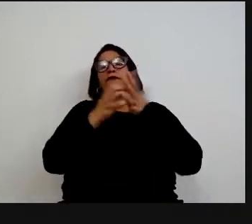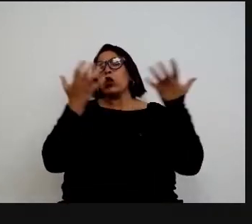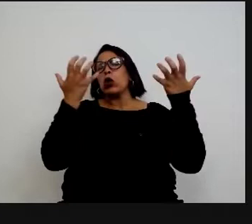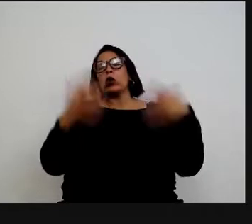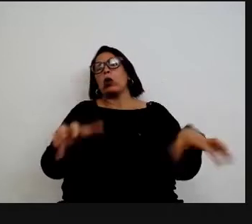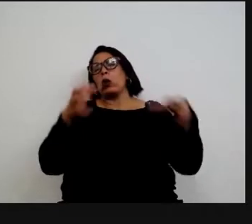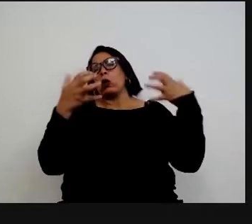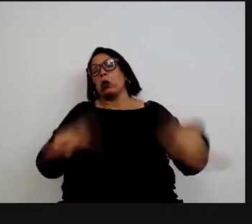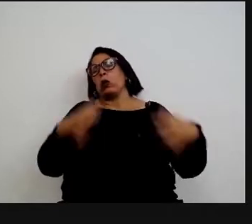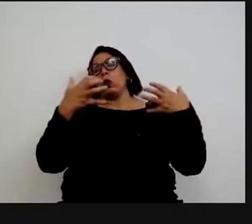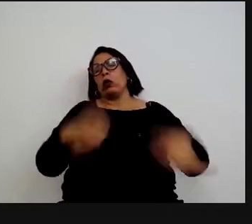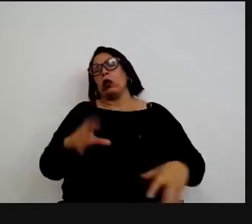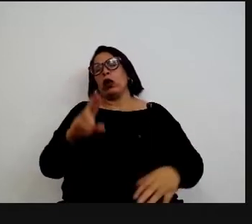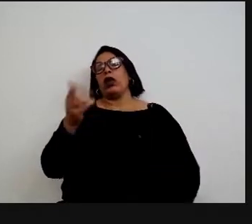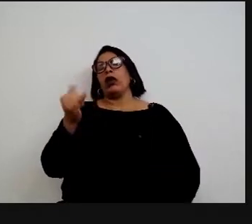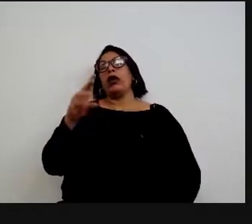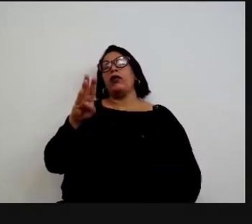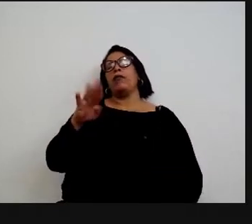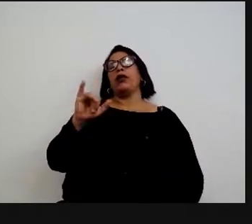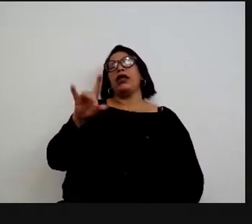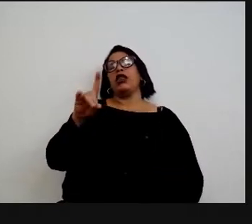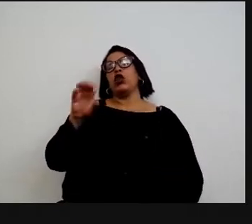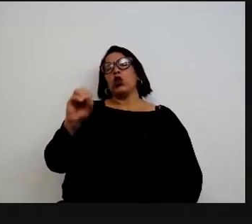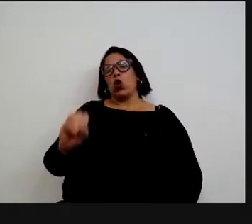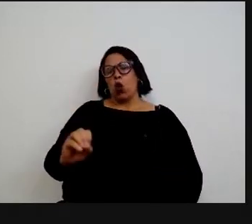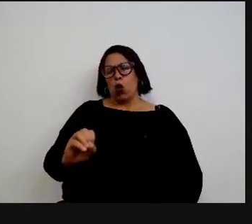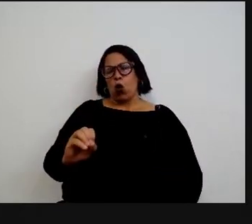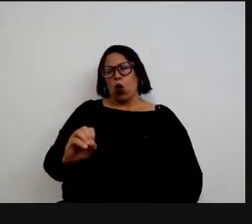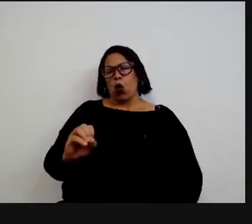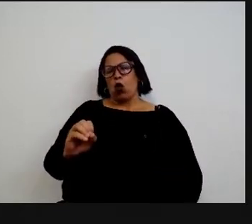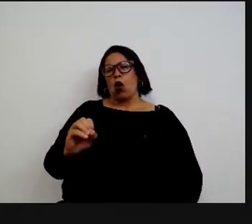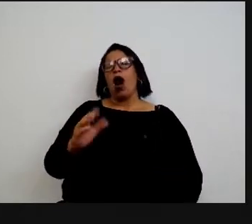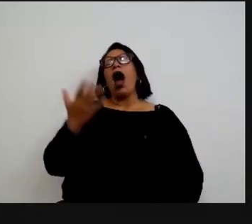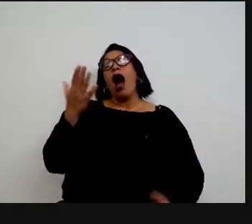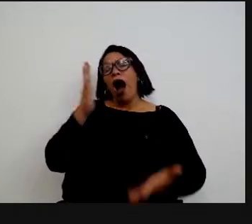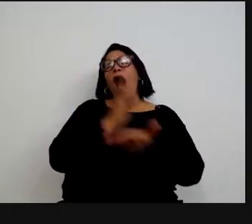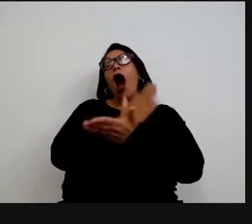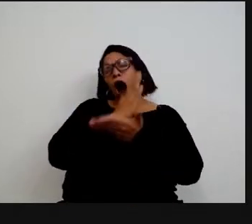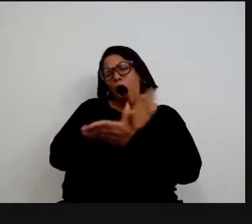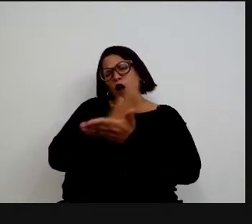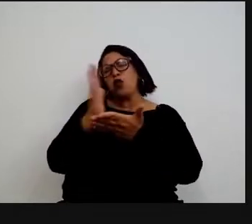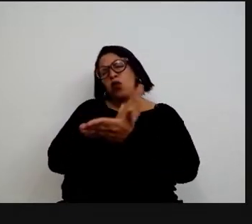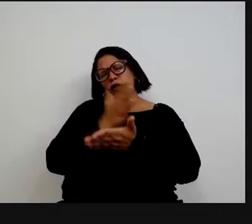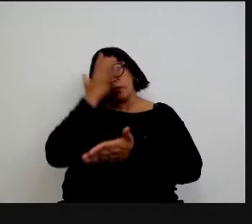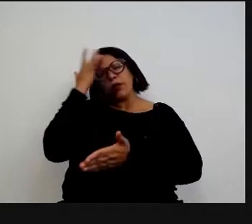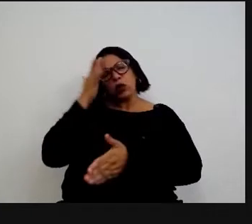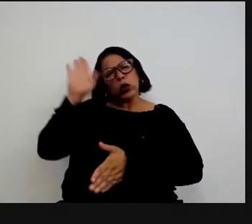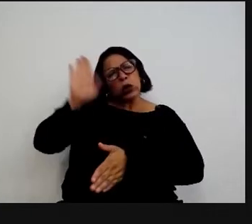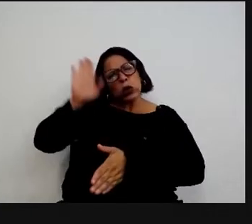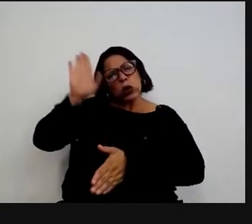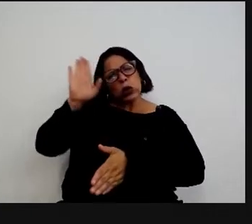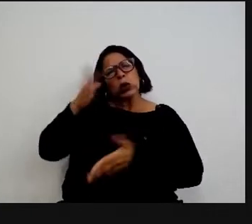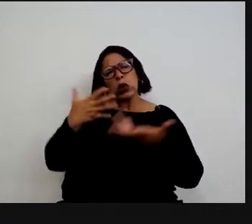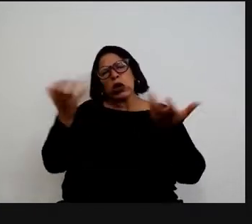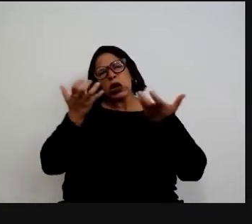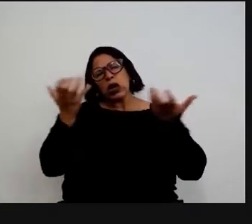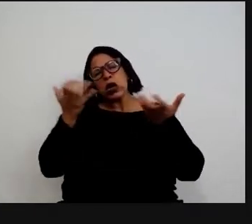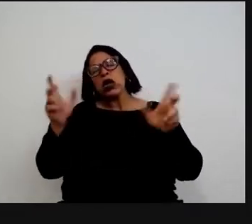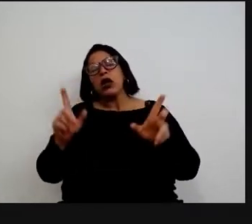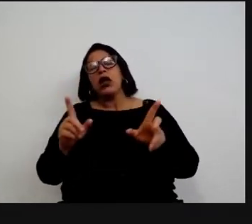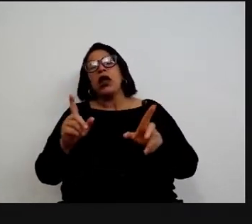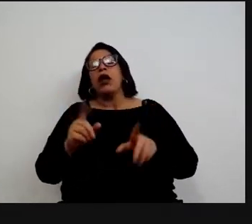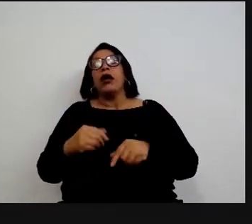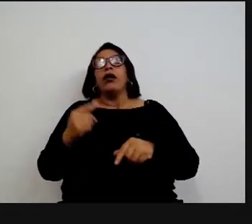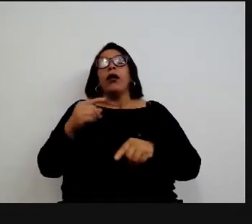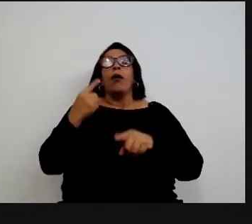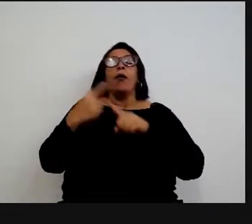deles queriam, né? Um ou outro lá que se arriscava, né? E depois ele se frustrava também